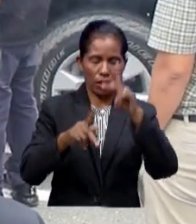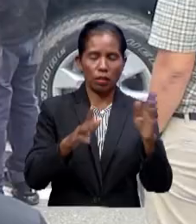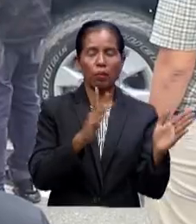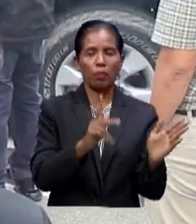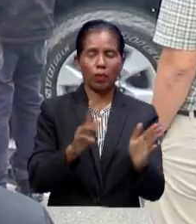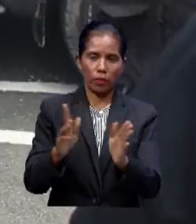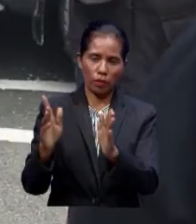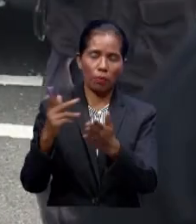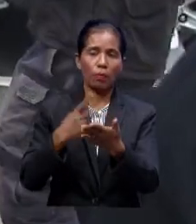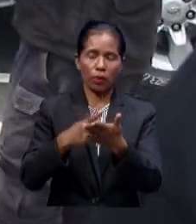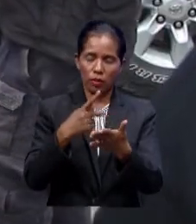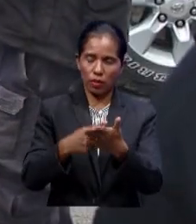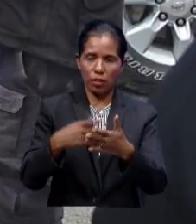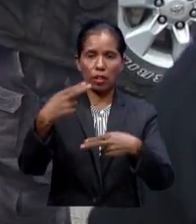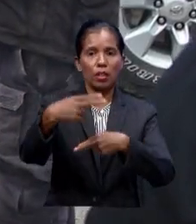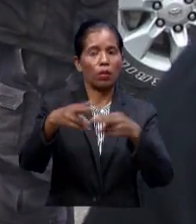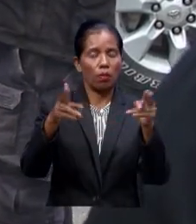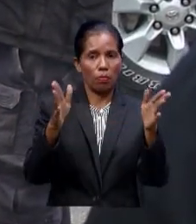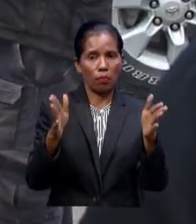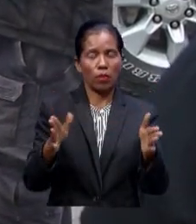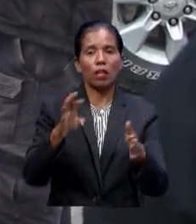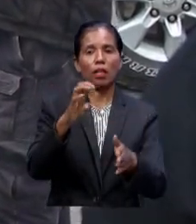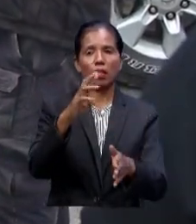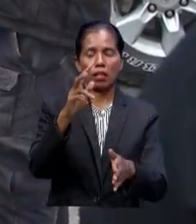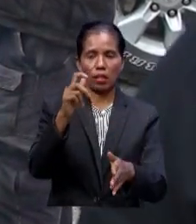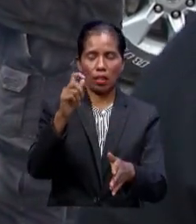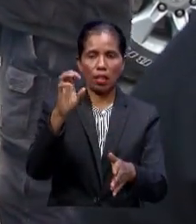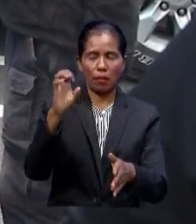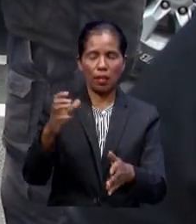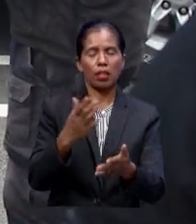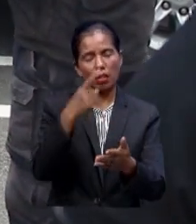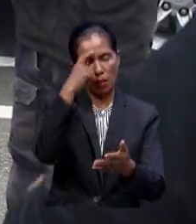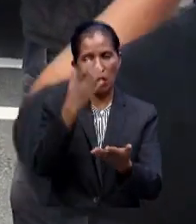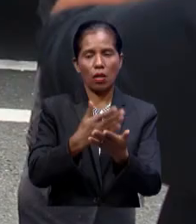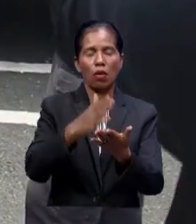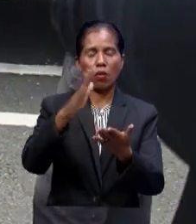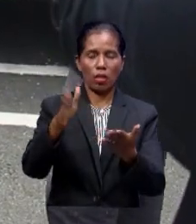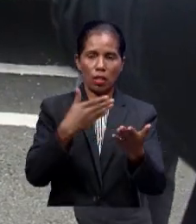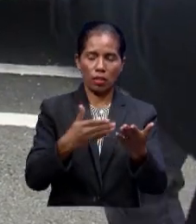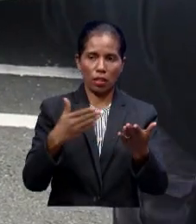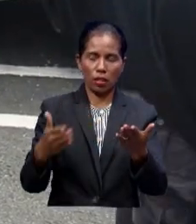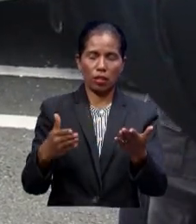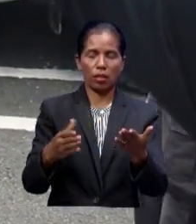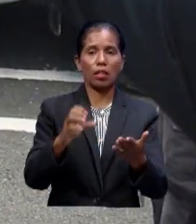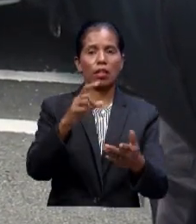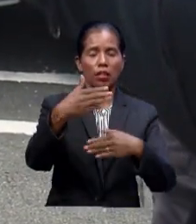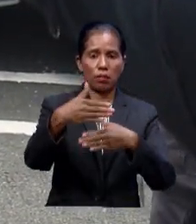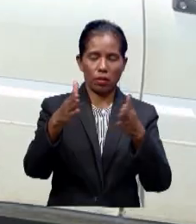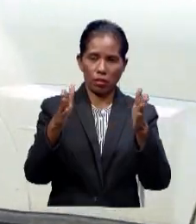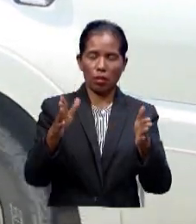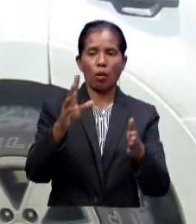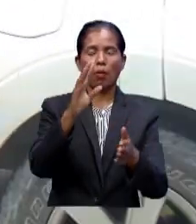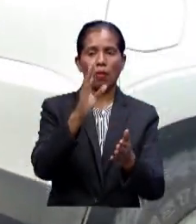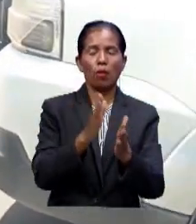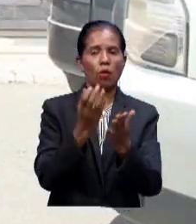instalação set-top box RTTL-EP, tamba sosa equipamento instalação set-top box ho